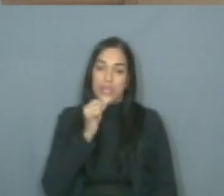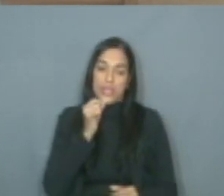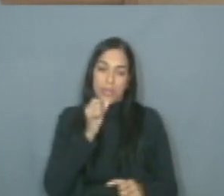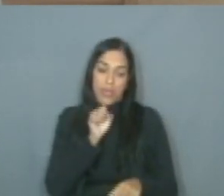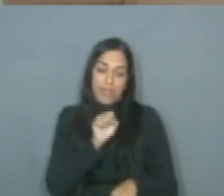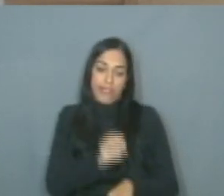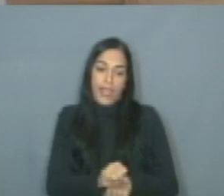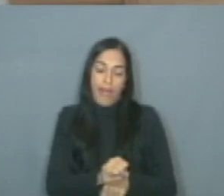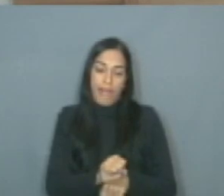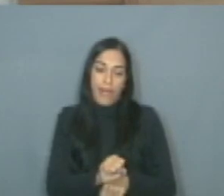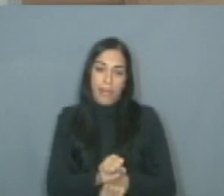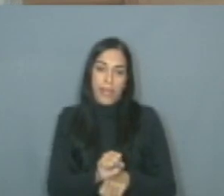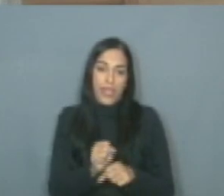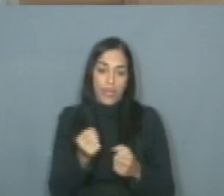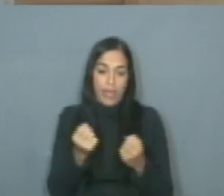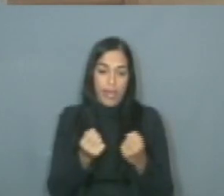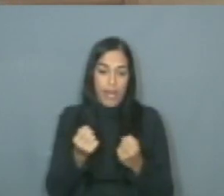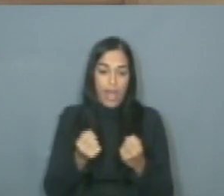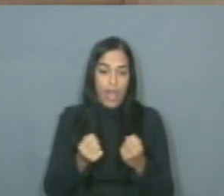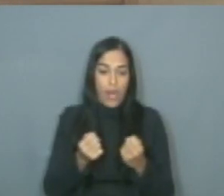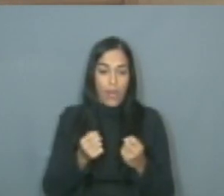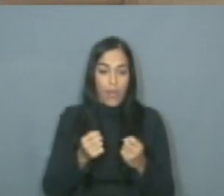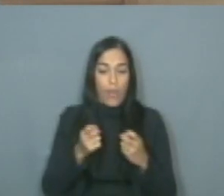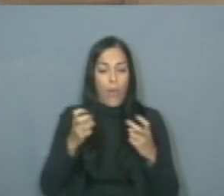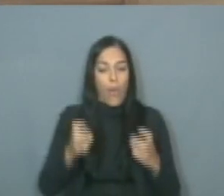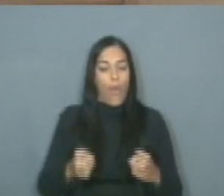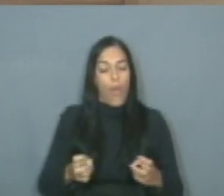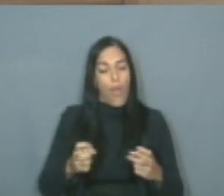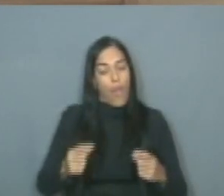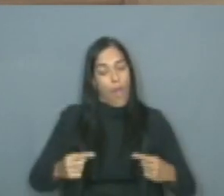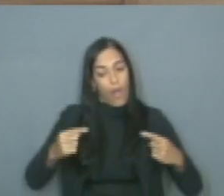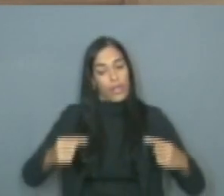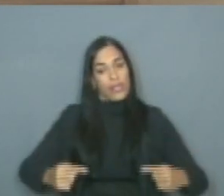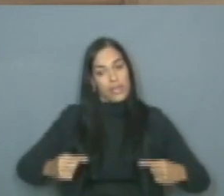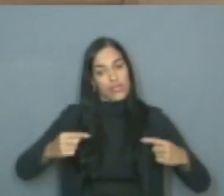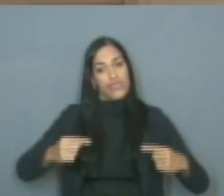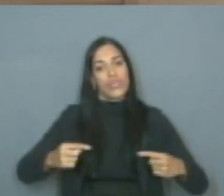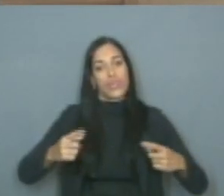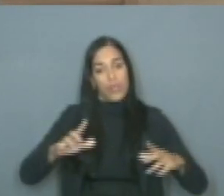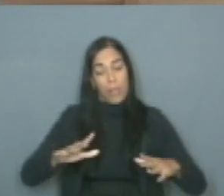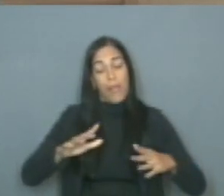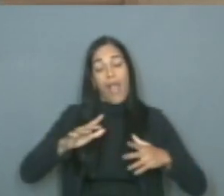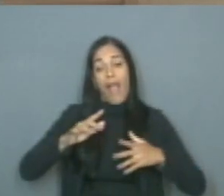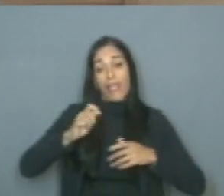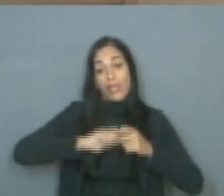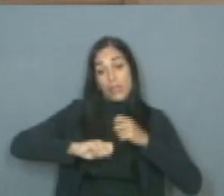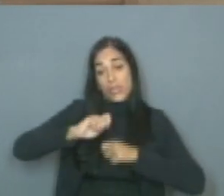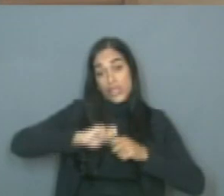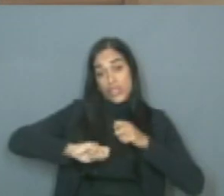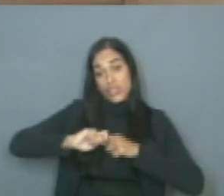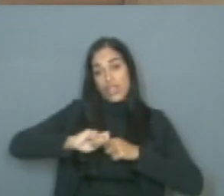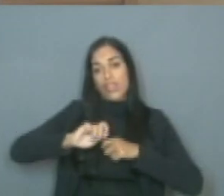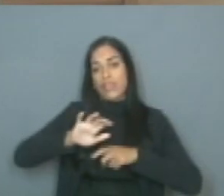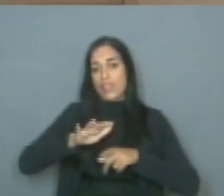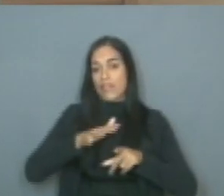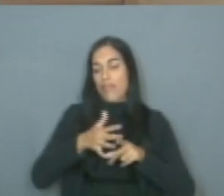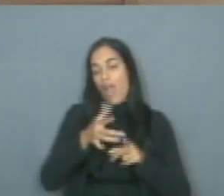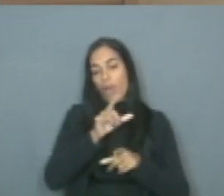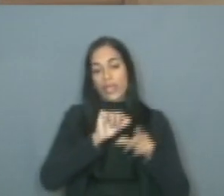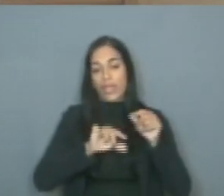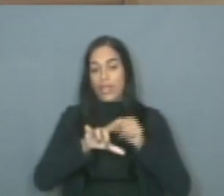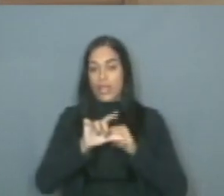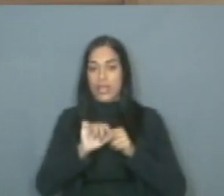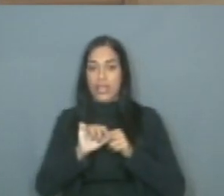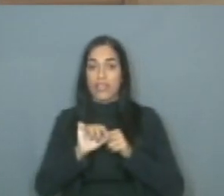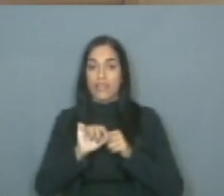rodas, que é o tranca-rodas, como medida administrativa alternativa ao reboque de veículos